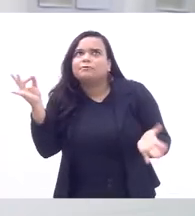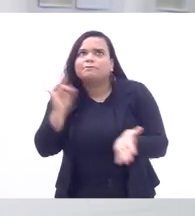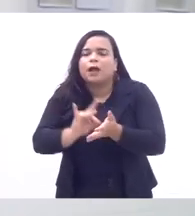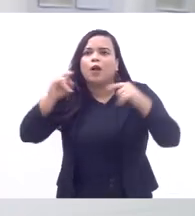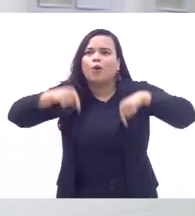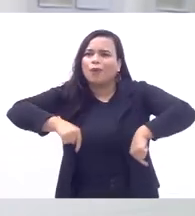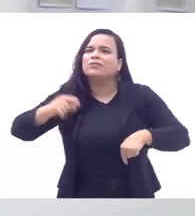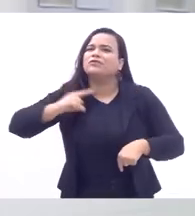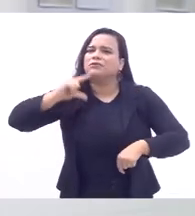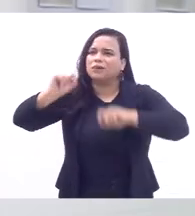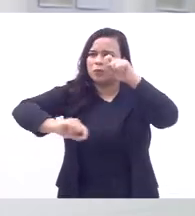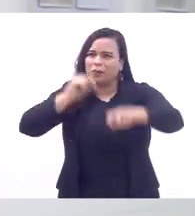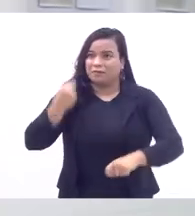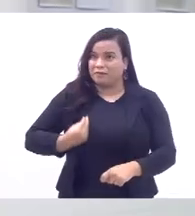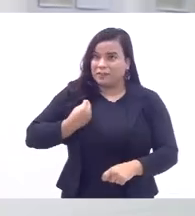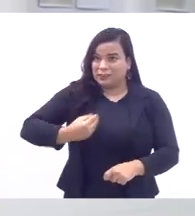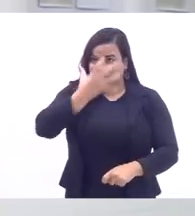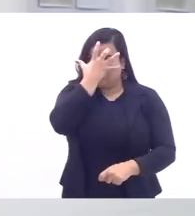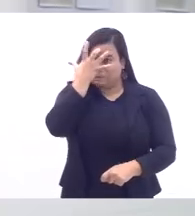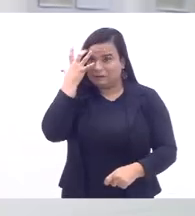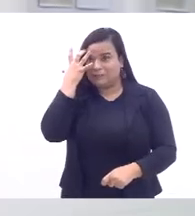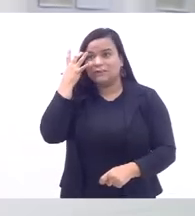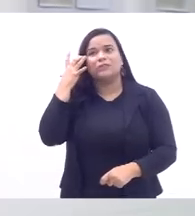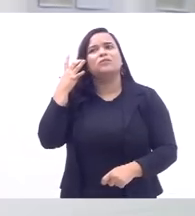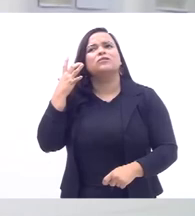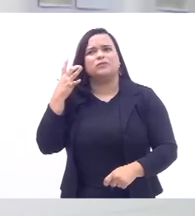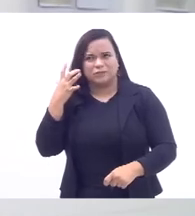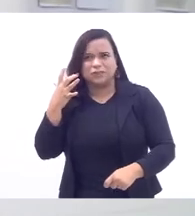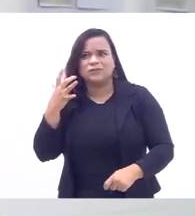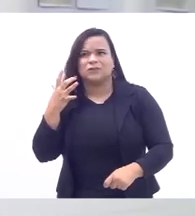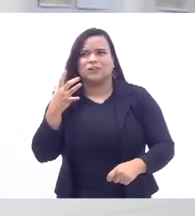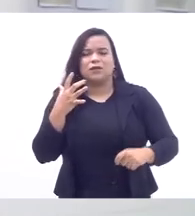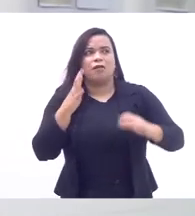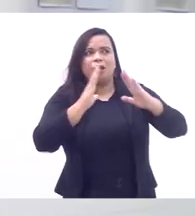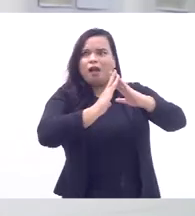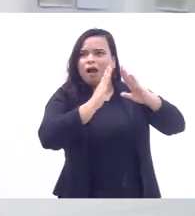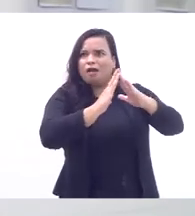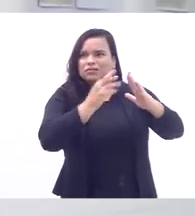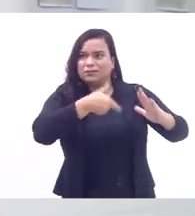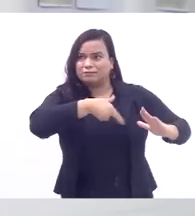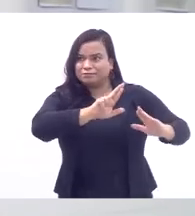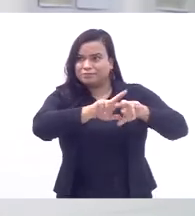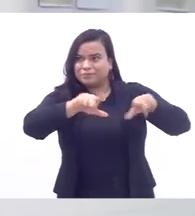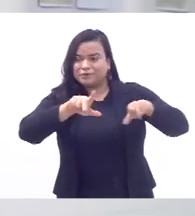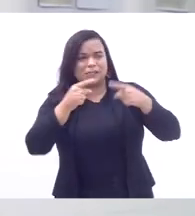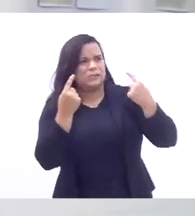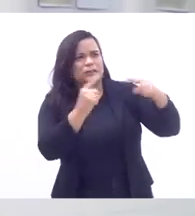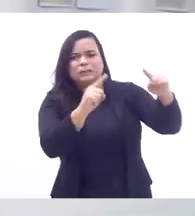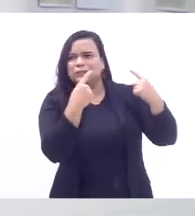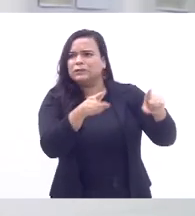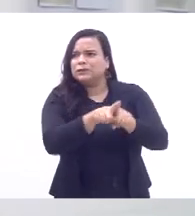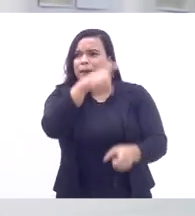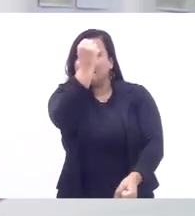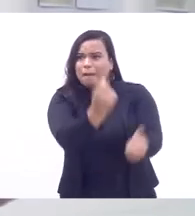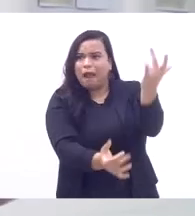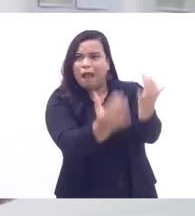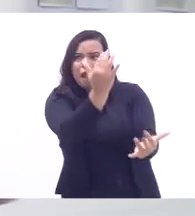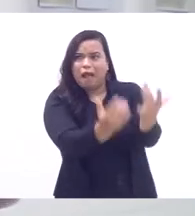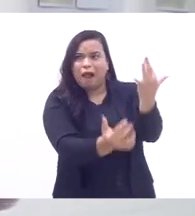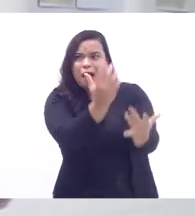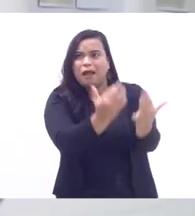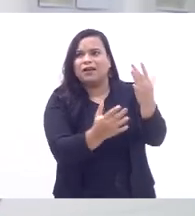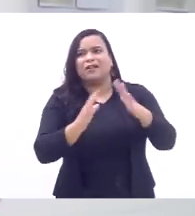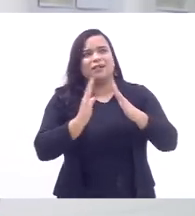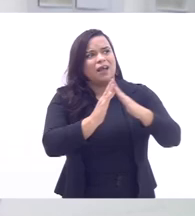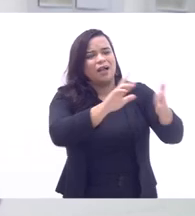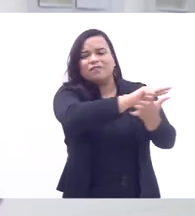hoje. As pessoas metendo o pé nas portas de templos, as pessoas incendiando casas sem